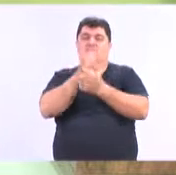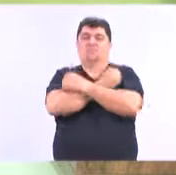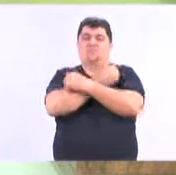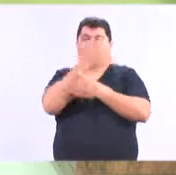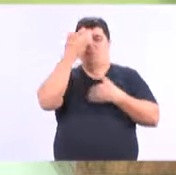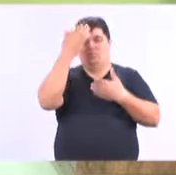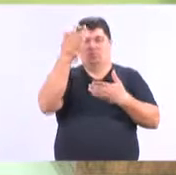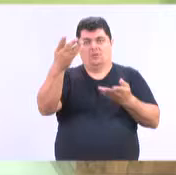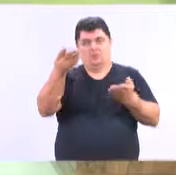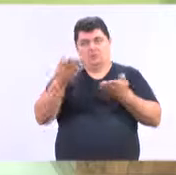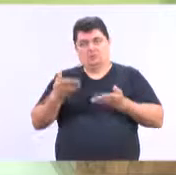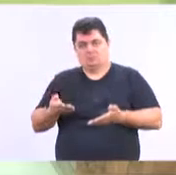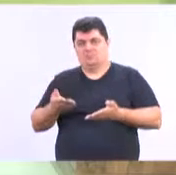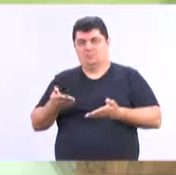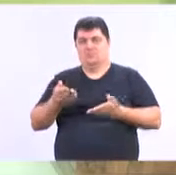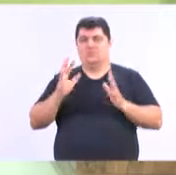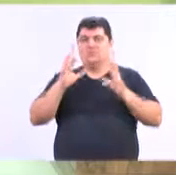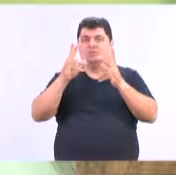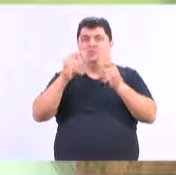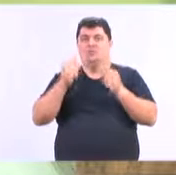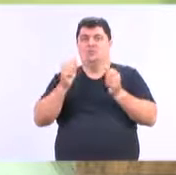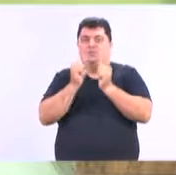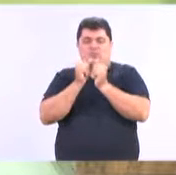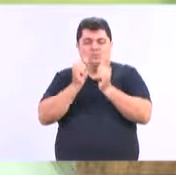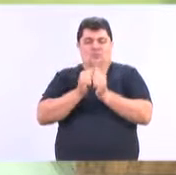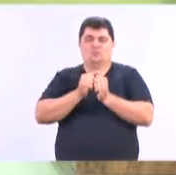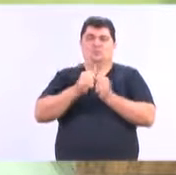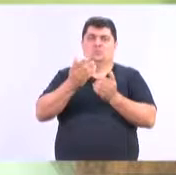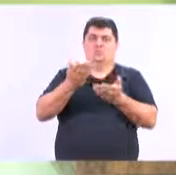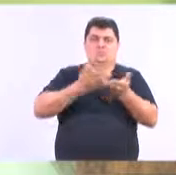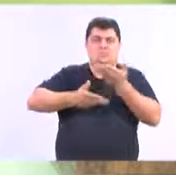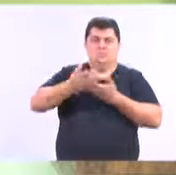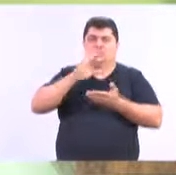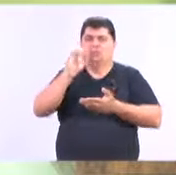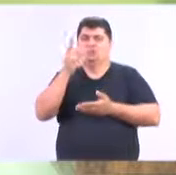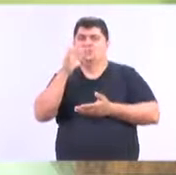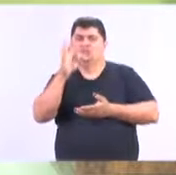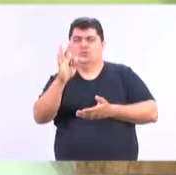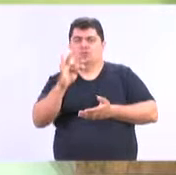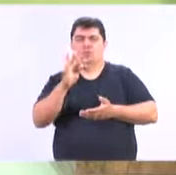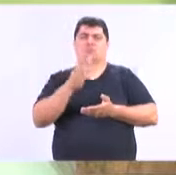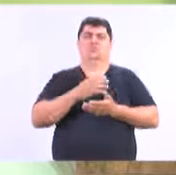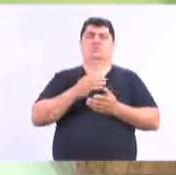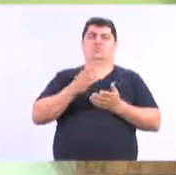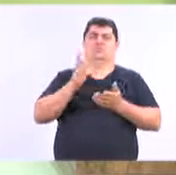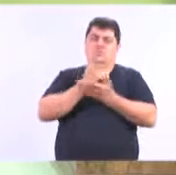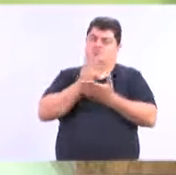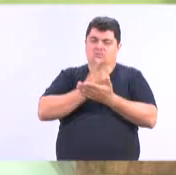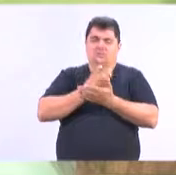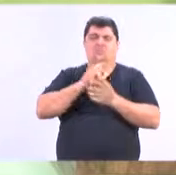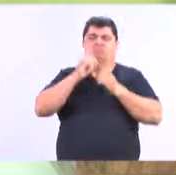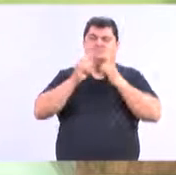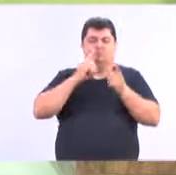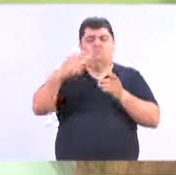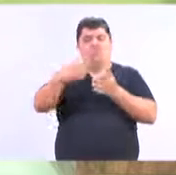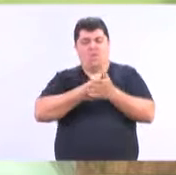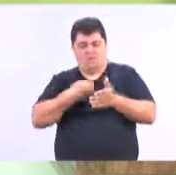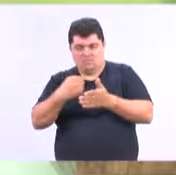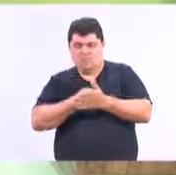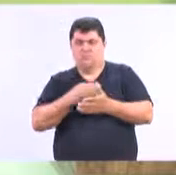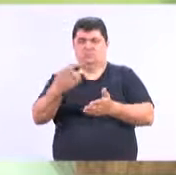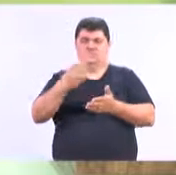pela participação. Todos estão participando muito aqui no chat. Continue mandando suas perguntas, suas